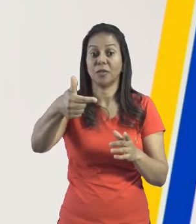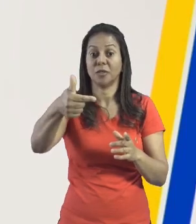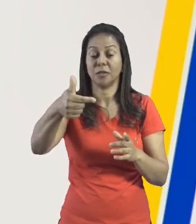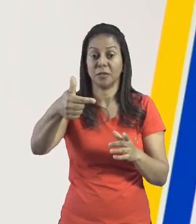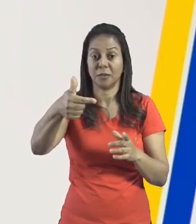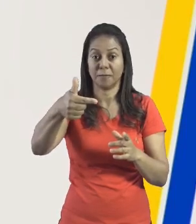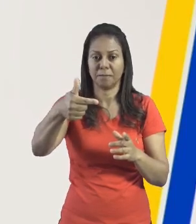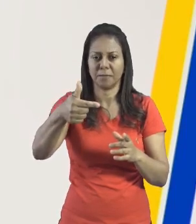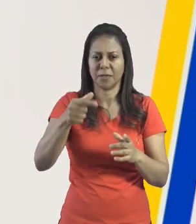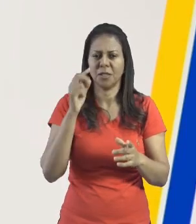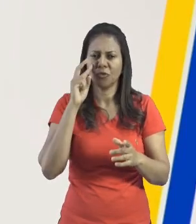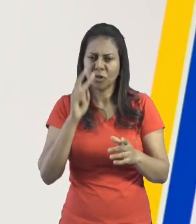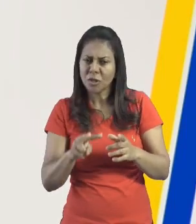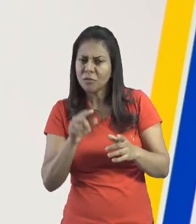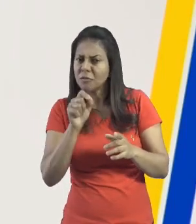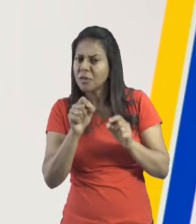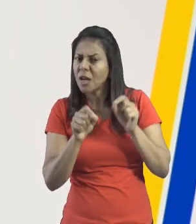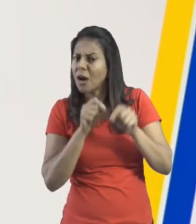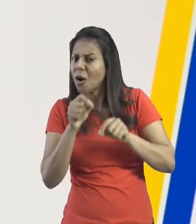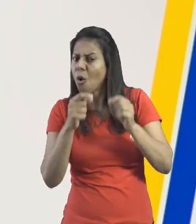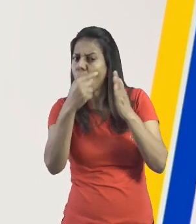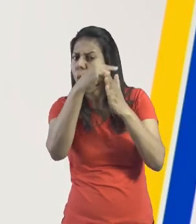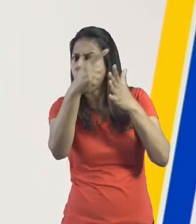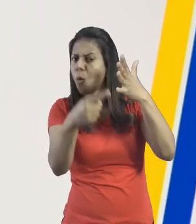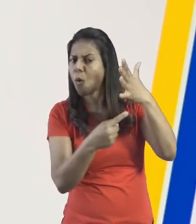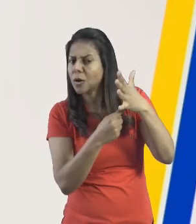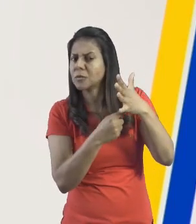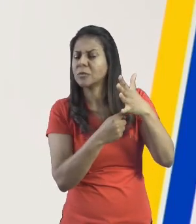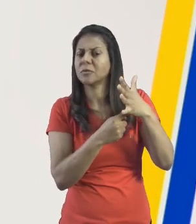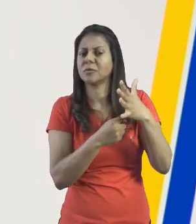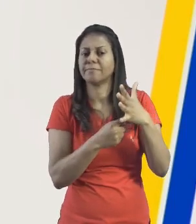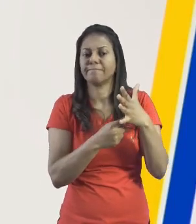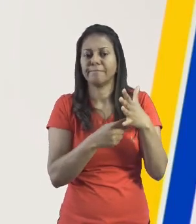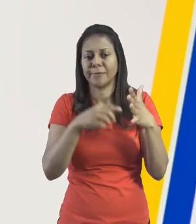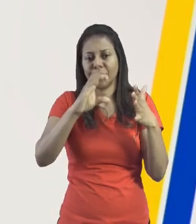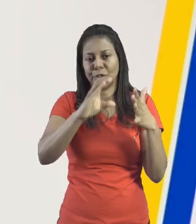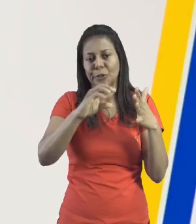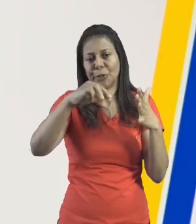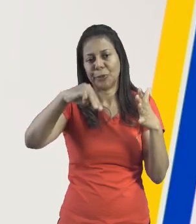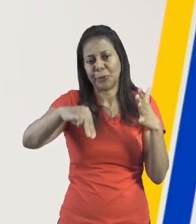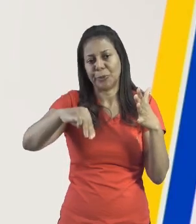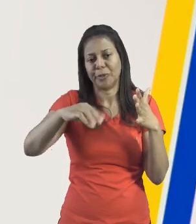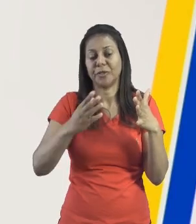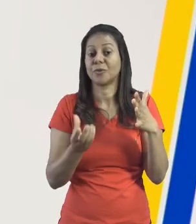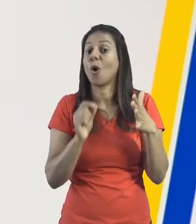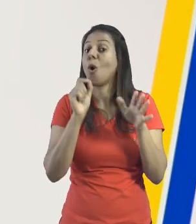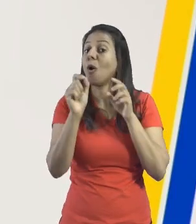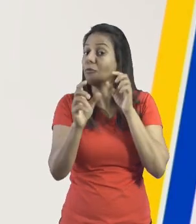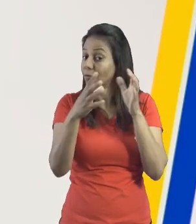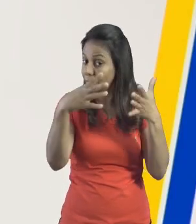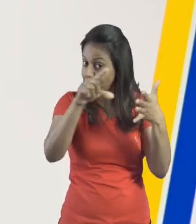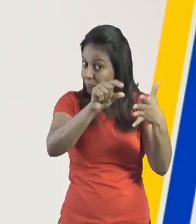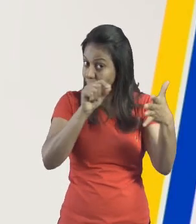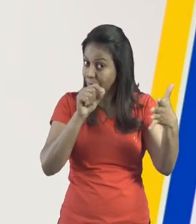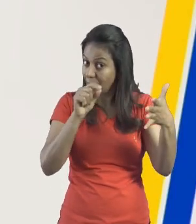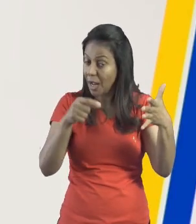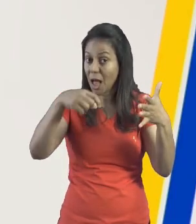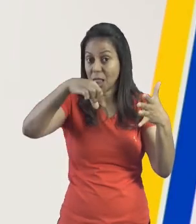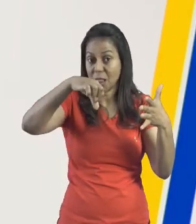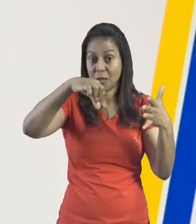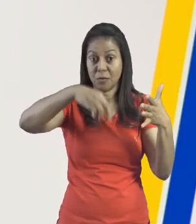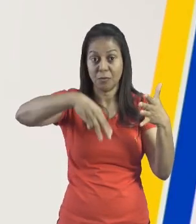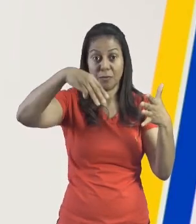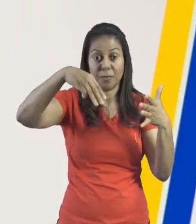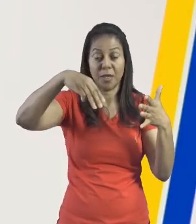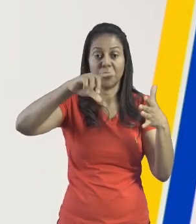que, se você olhar as alternativas, estão dadas em centímetros. Então, vamos pegar esses 9 metros ao quadrado e